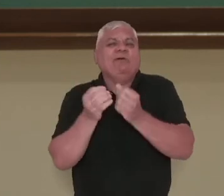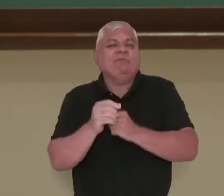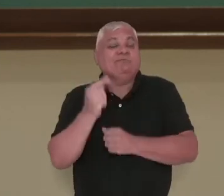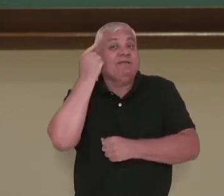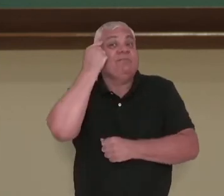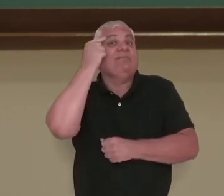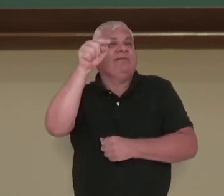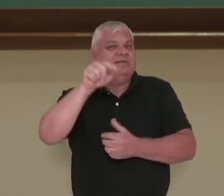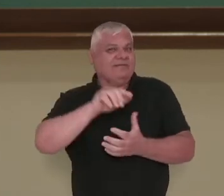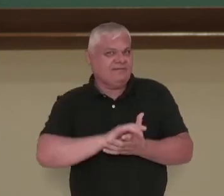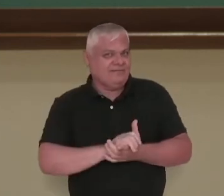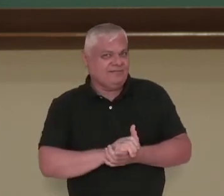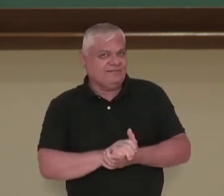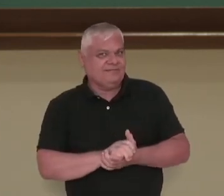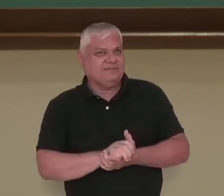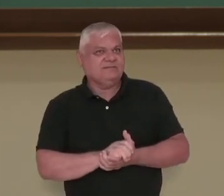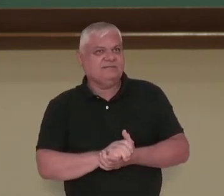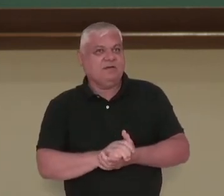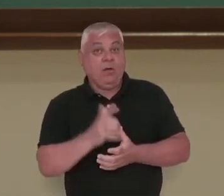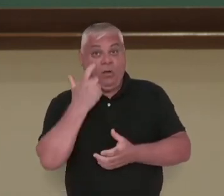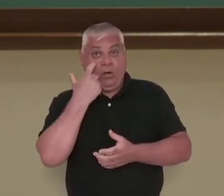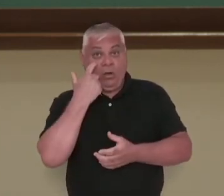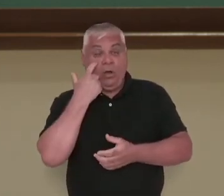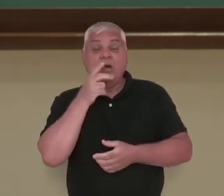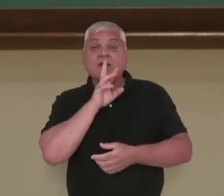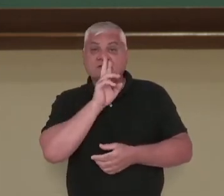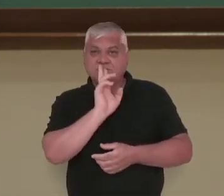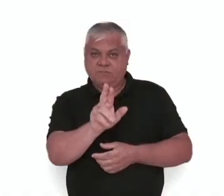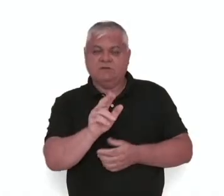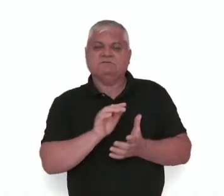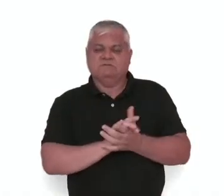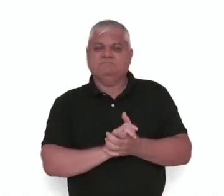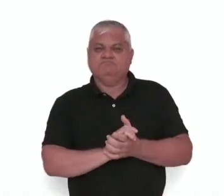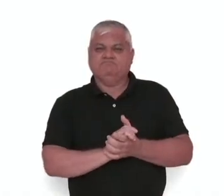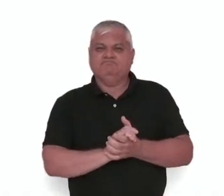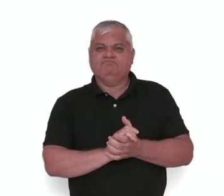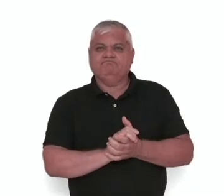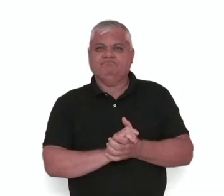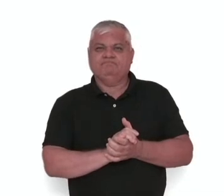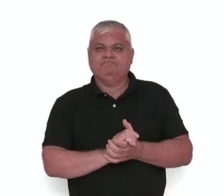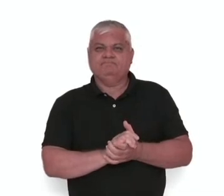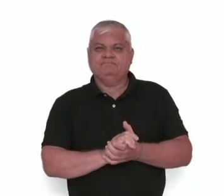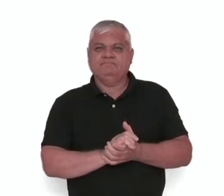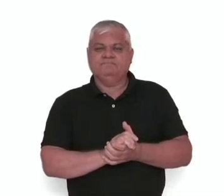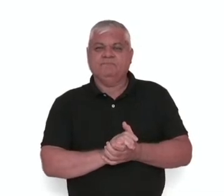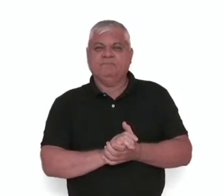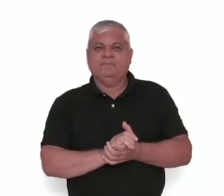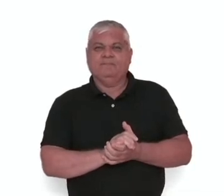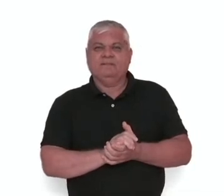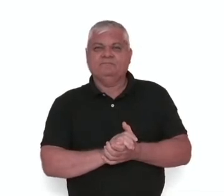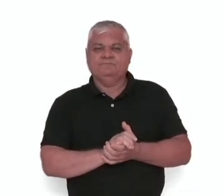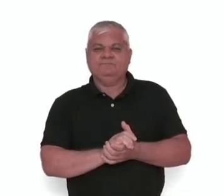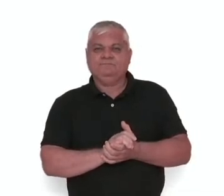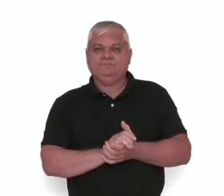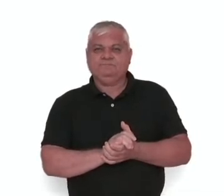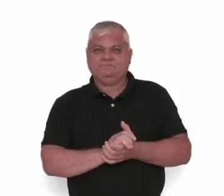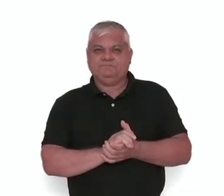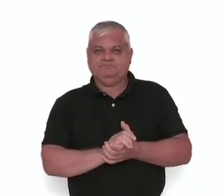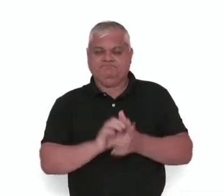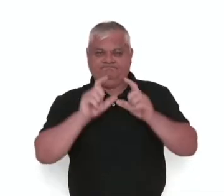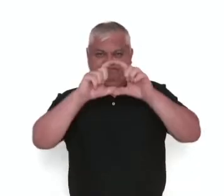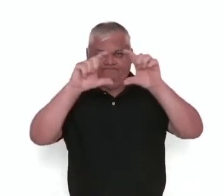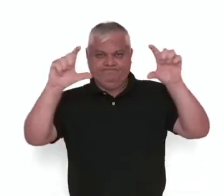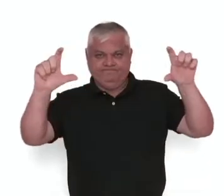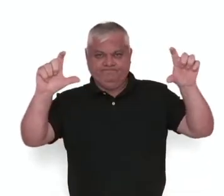dessa situação? Então, vamos ver aqui o que a gente trouxe de possibilidade de resposta, né? Então, nesse trecho, ele